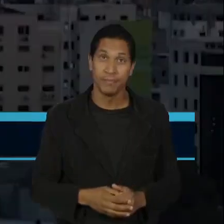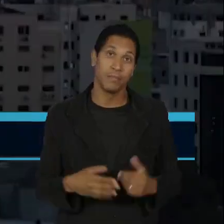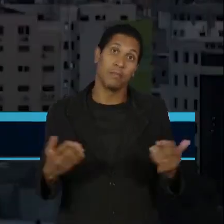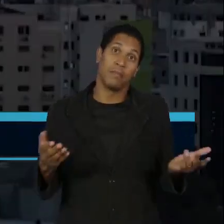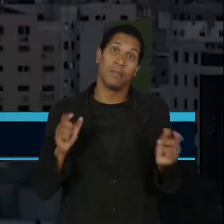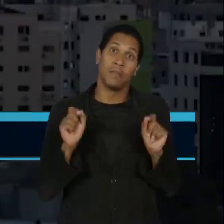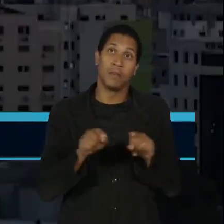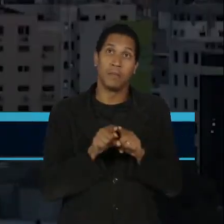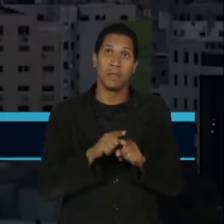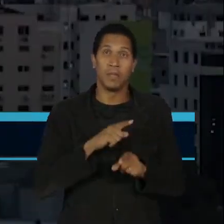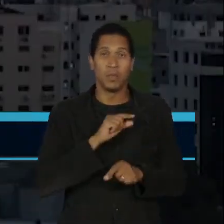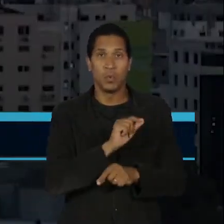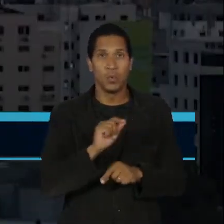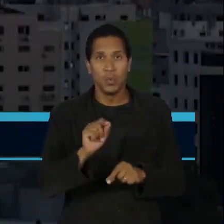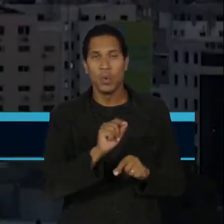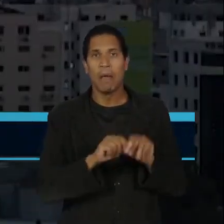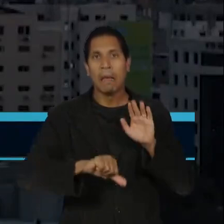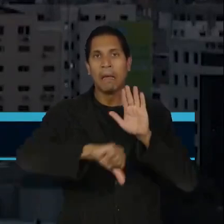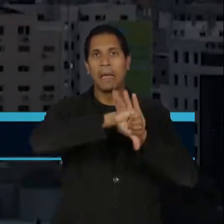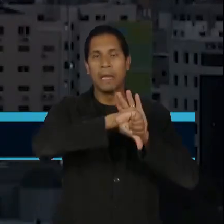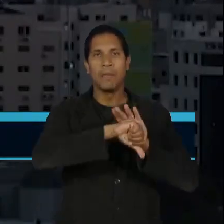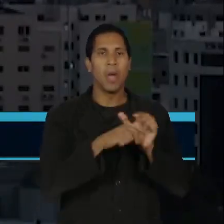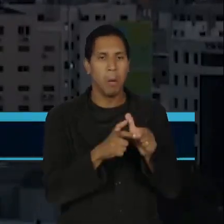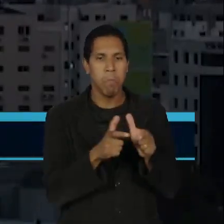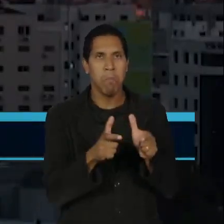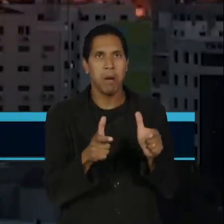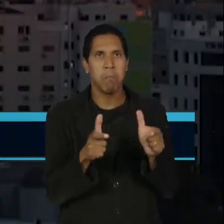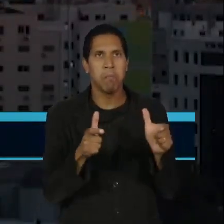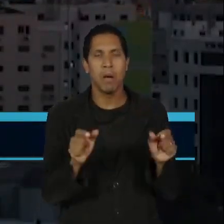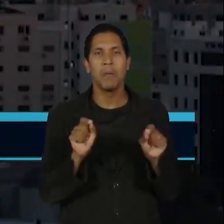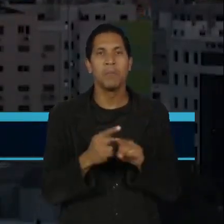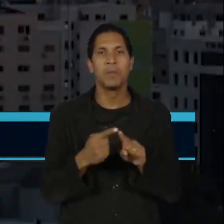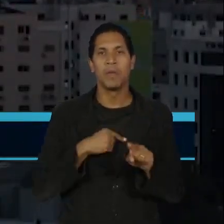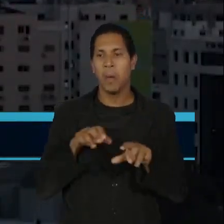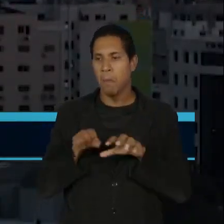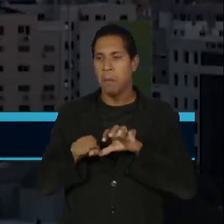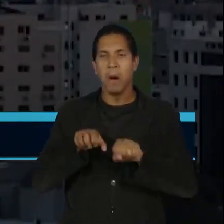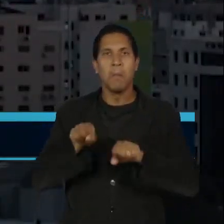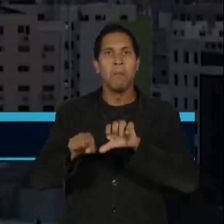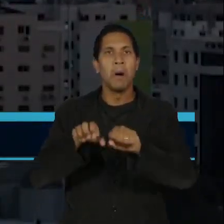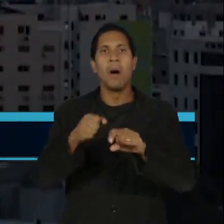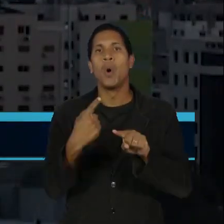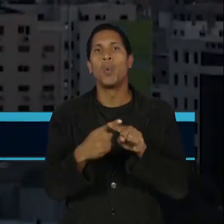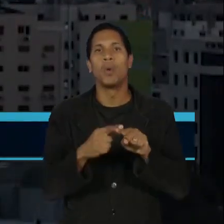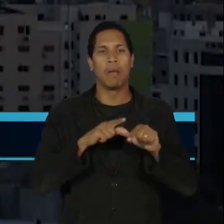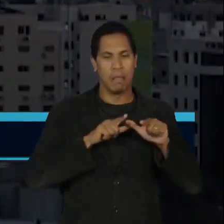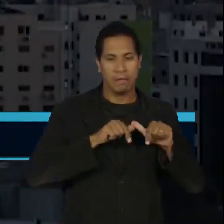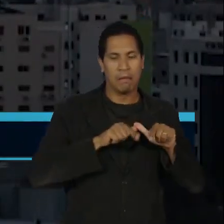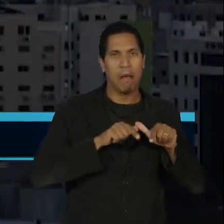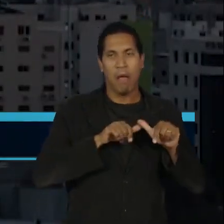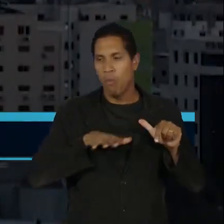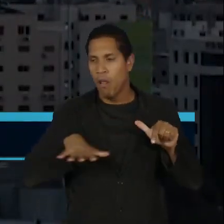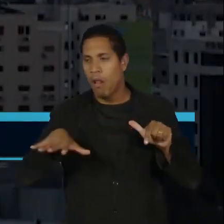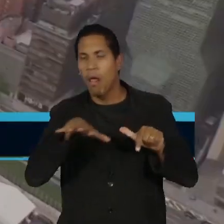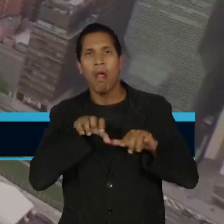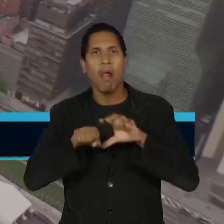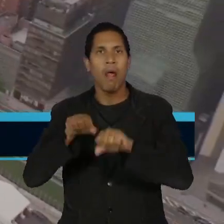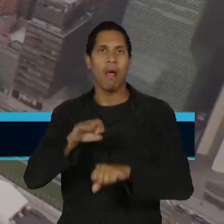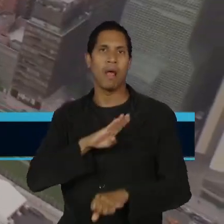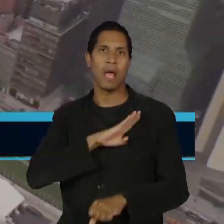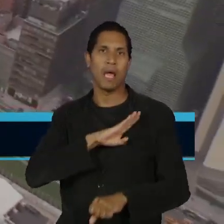a crimes sem precedentes que vêm crescendo conduzidos pela ocupação em referência a ações de Israel na faixa de Gaza.